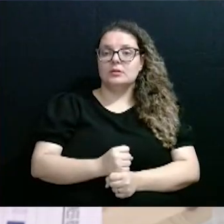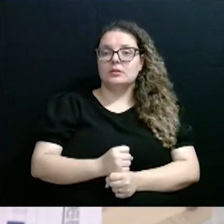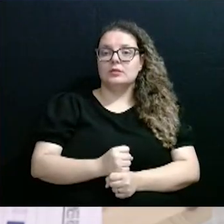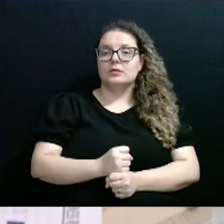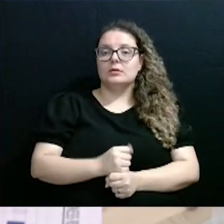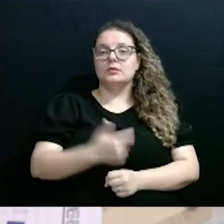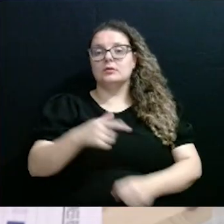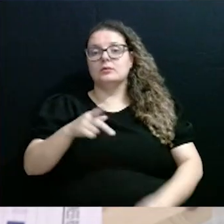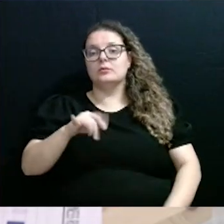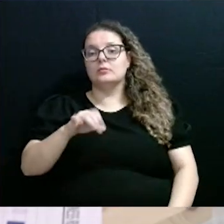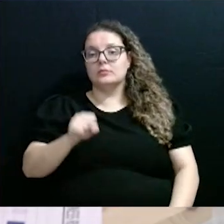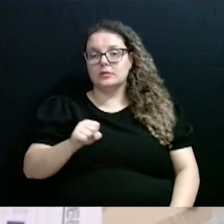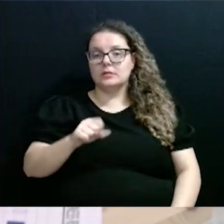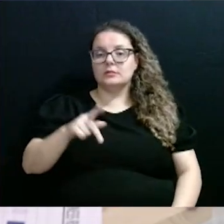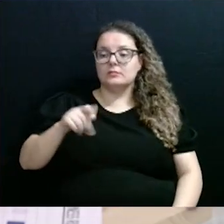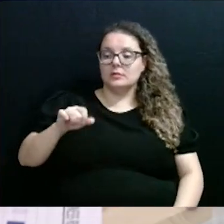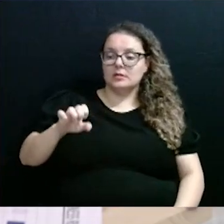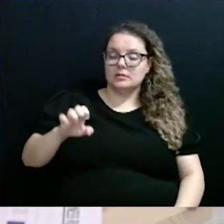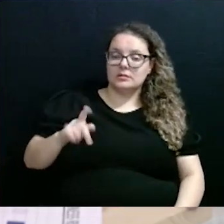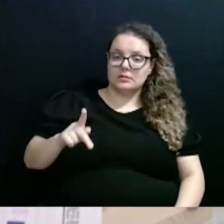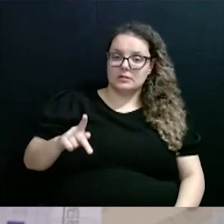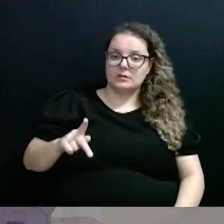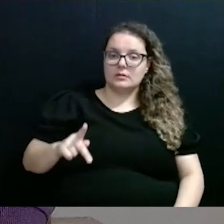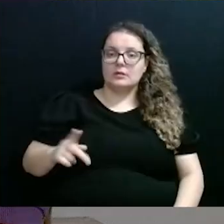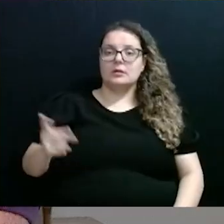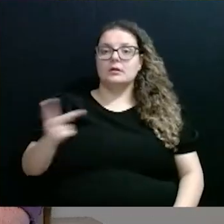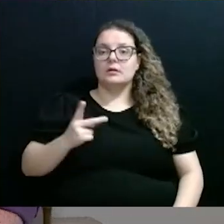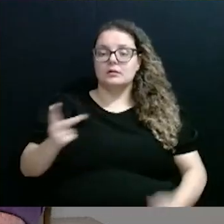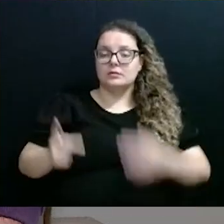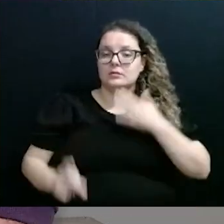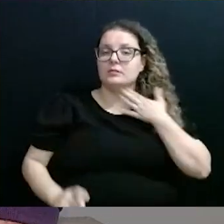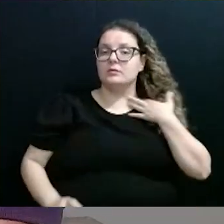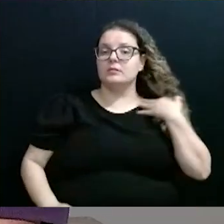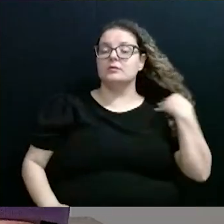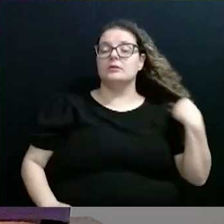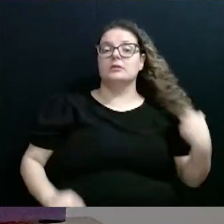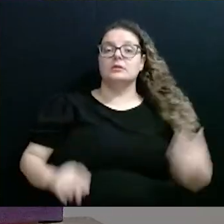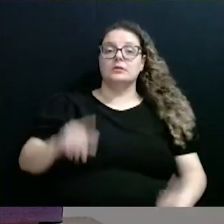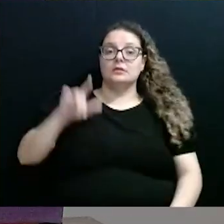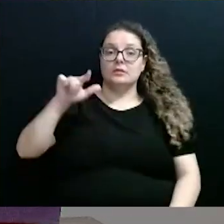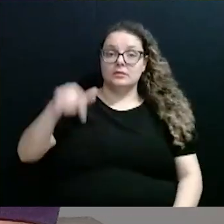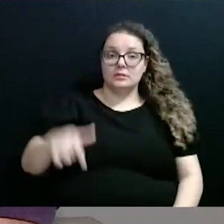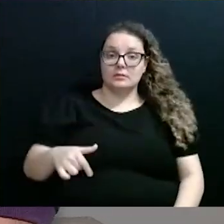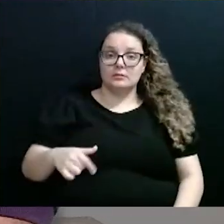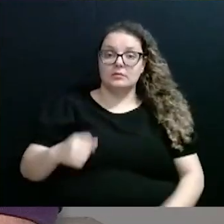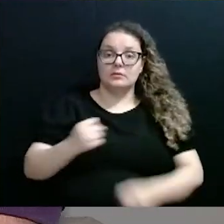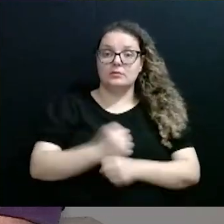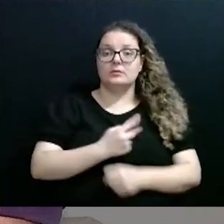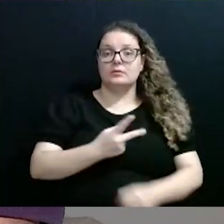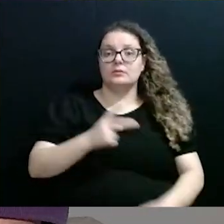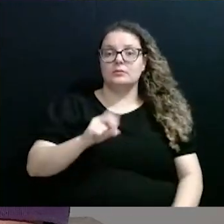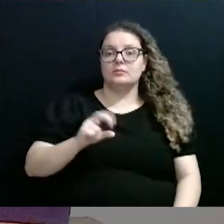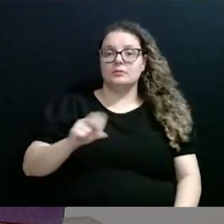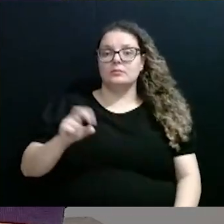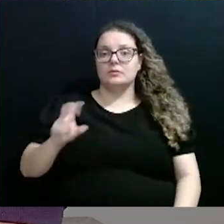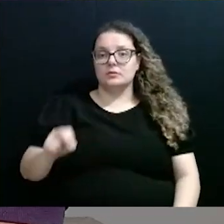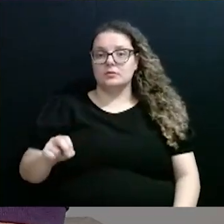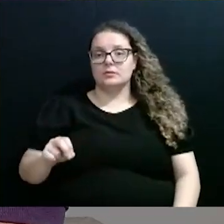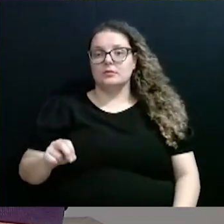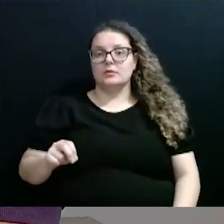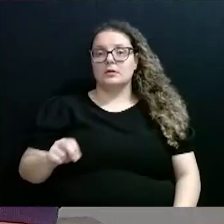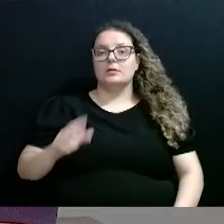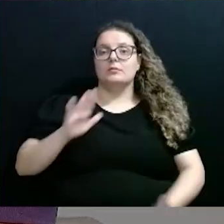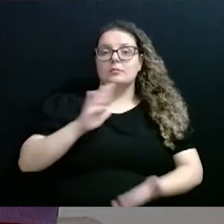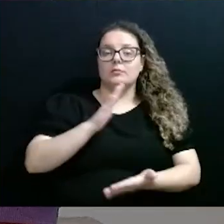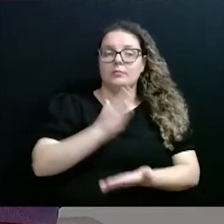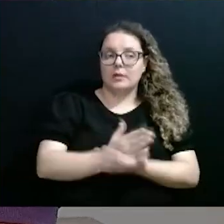o PASEP separadamente, a gente passou a ter o PIS/PASEP, e depois, no ano 2000, ele deixou de ser um fundo e